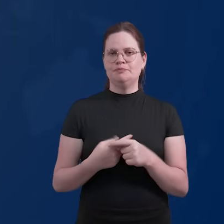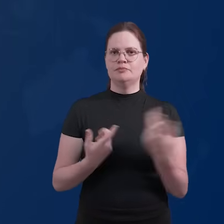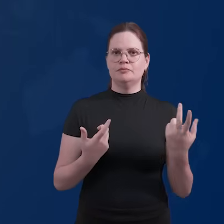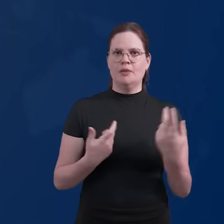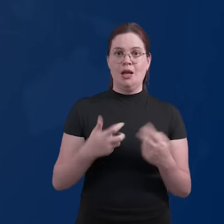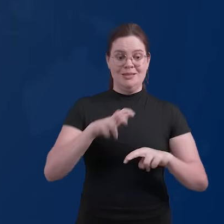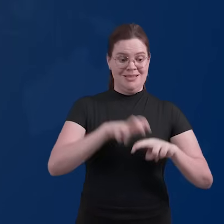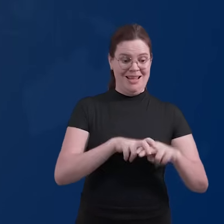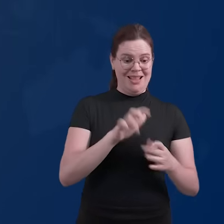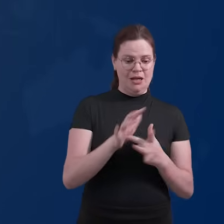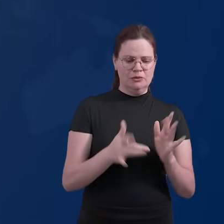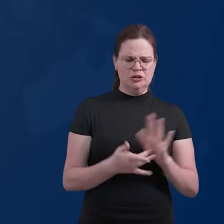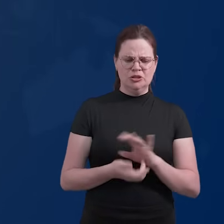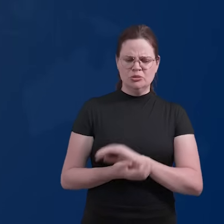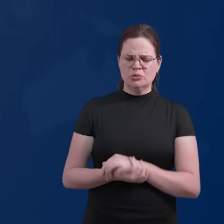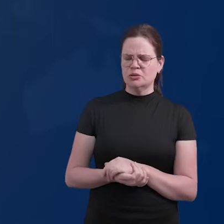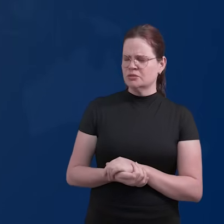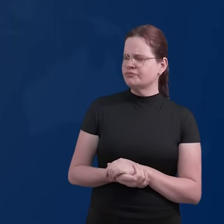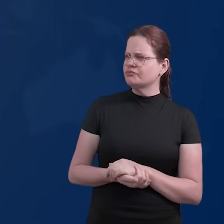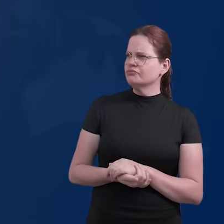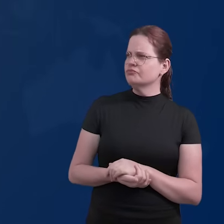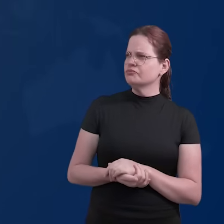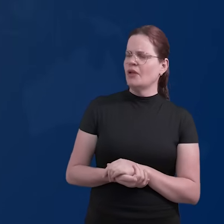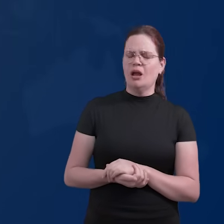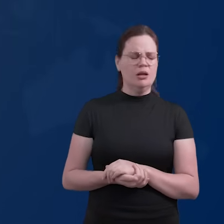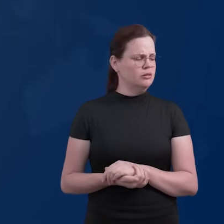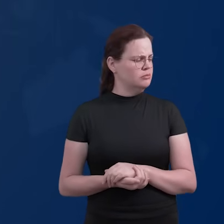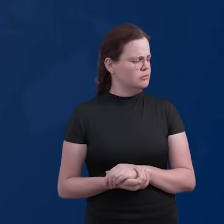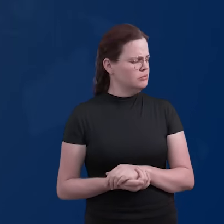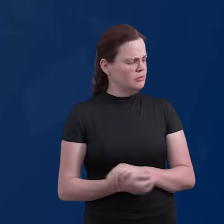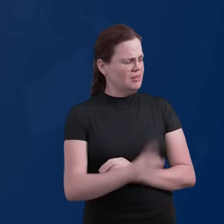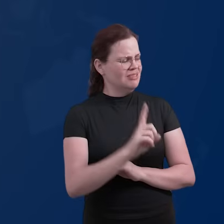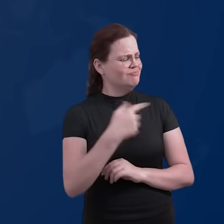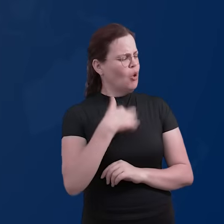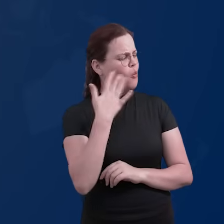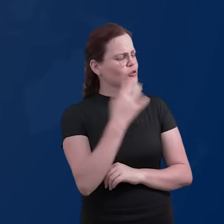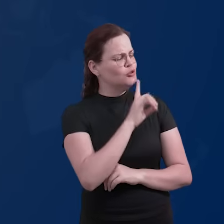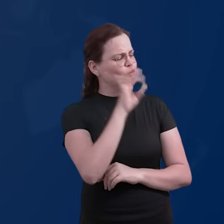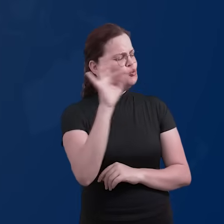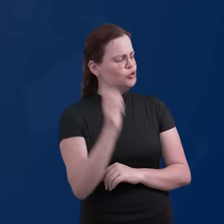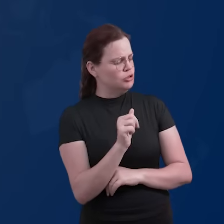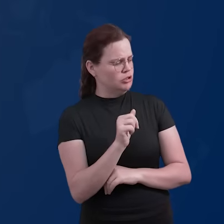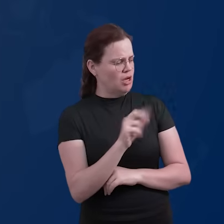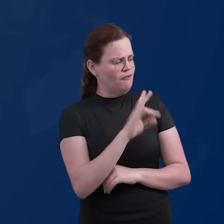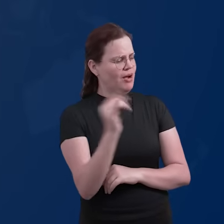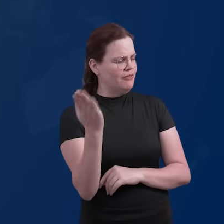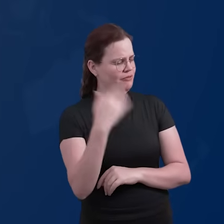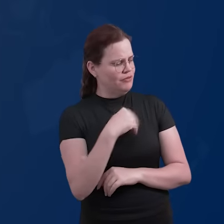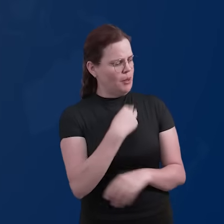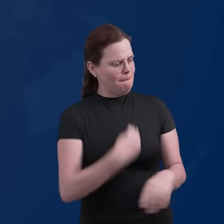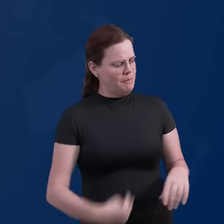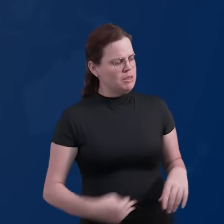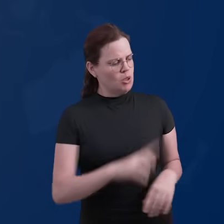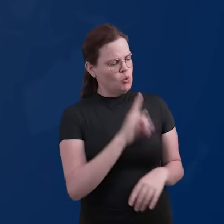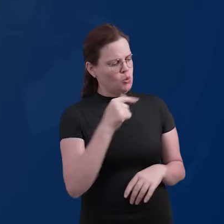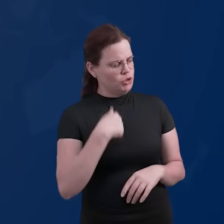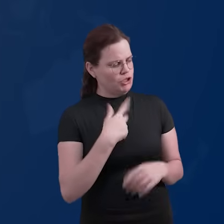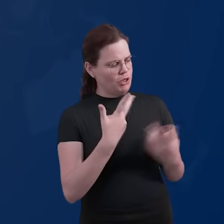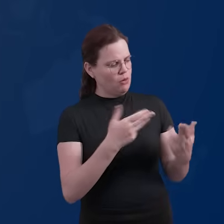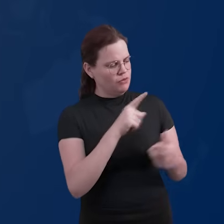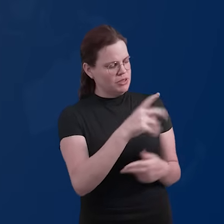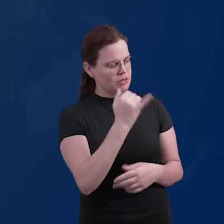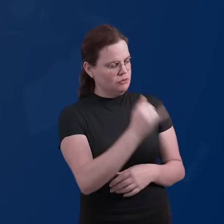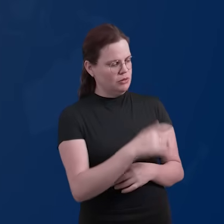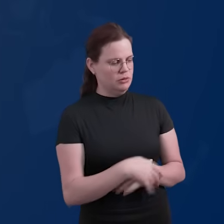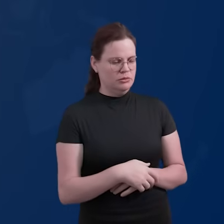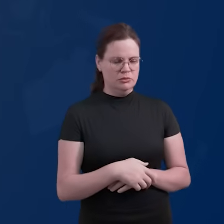reconheceu Jesus, ela disse, não, eu acho que um dia vai vir o Messias e ele vai falar tudo que você está falando. Então Jesus disse para ela, não, mas sou